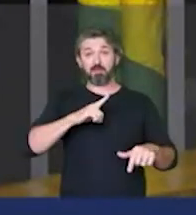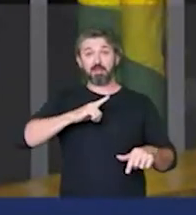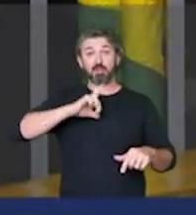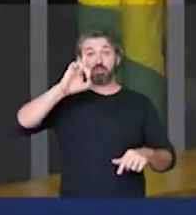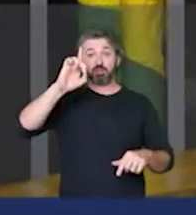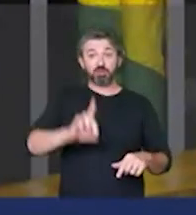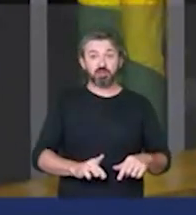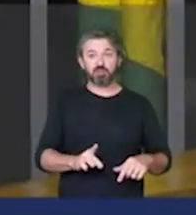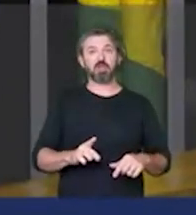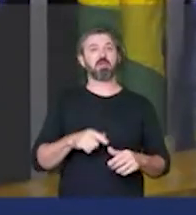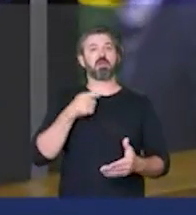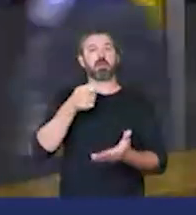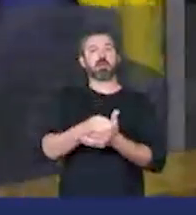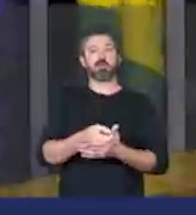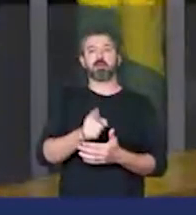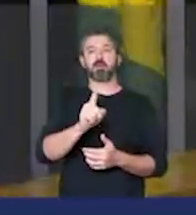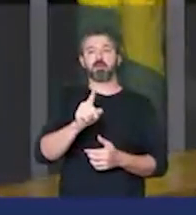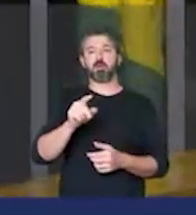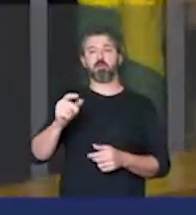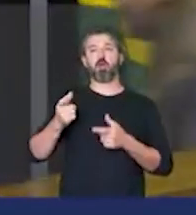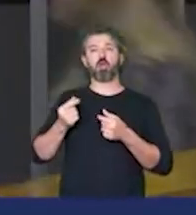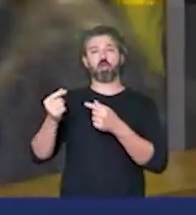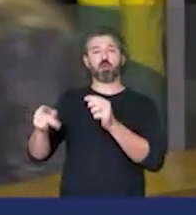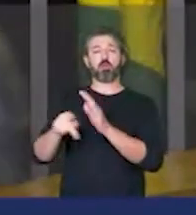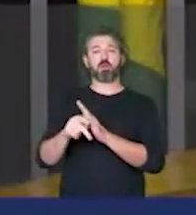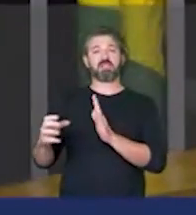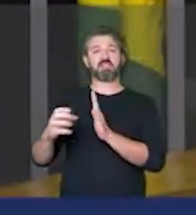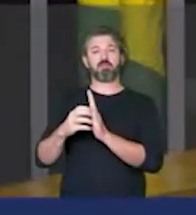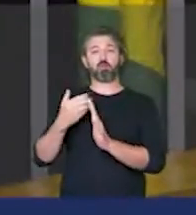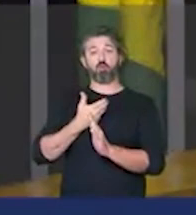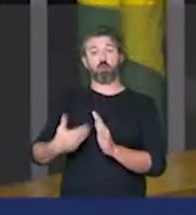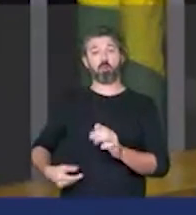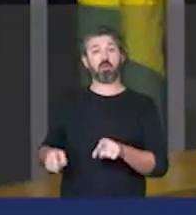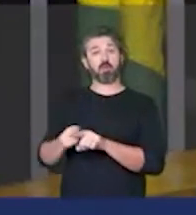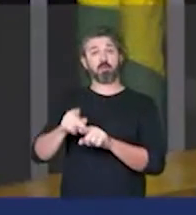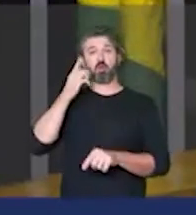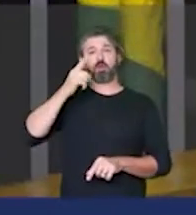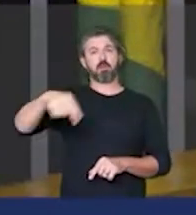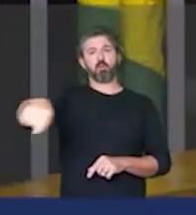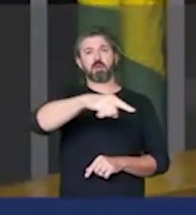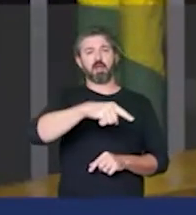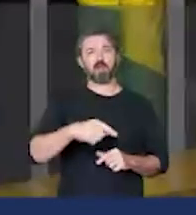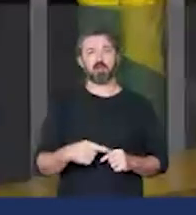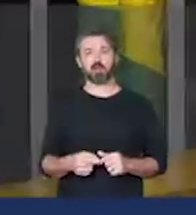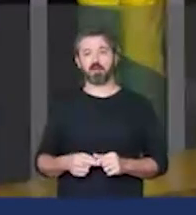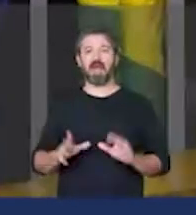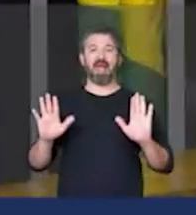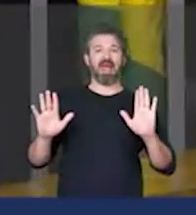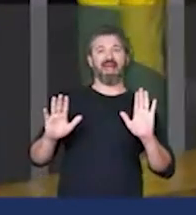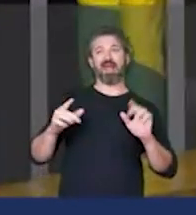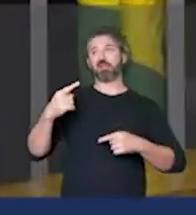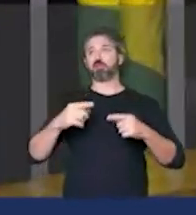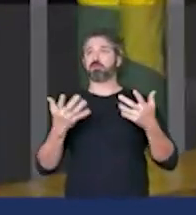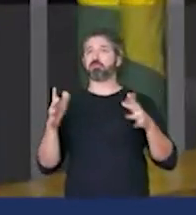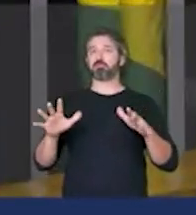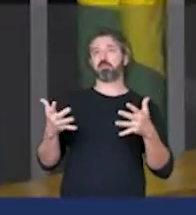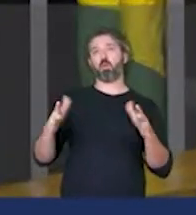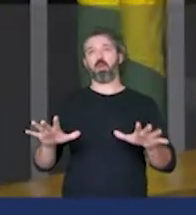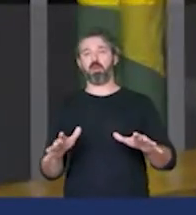o direito de não pagar os privilégios da elite do funcionalismo público, inclusive dos parlamentares. Aí ninguém quer